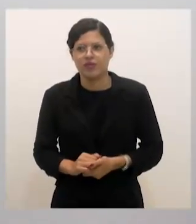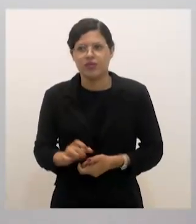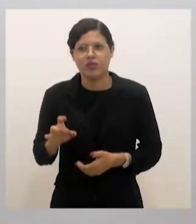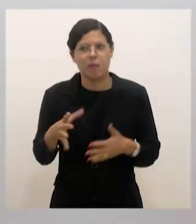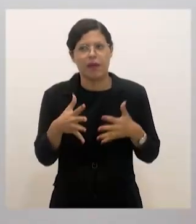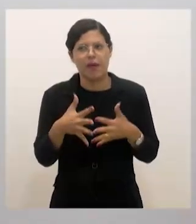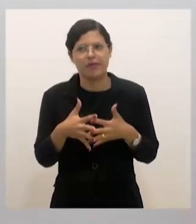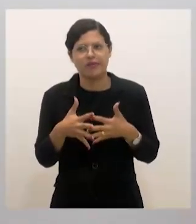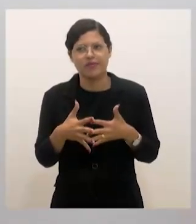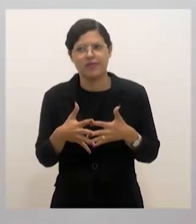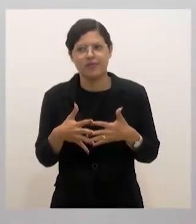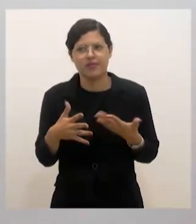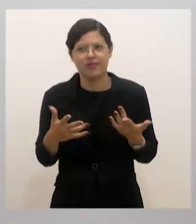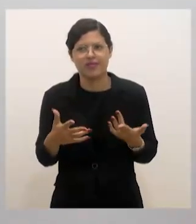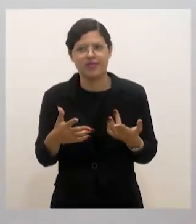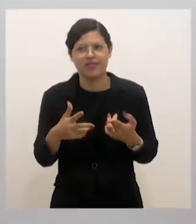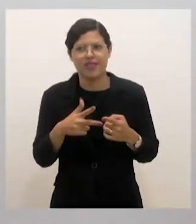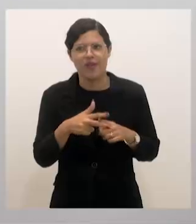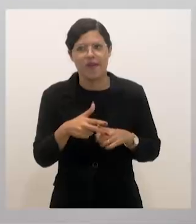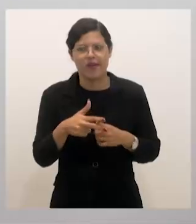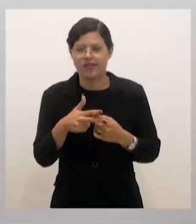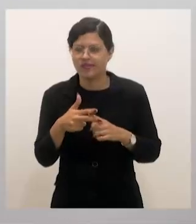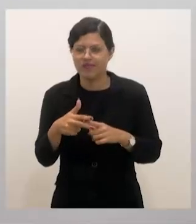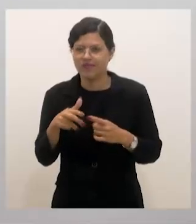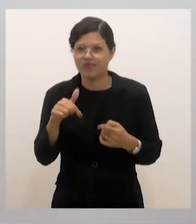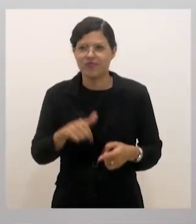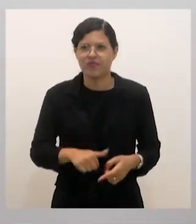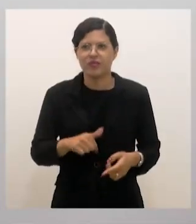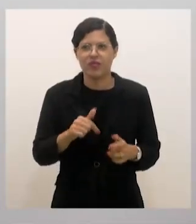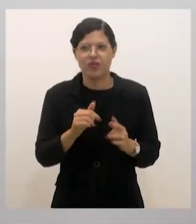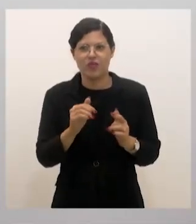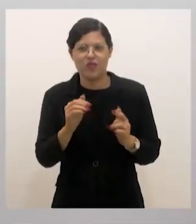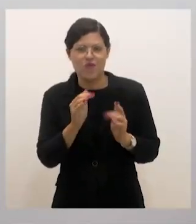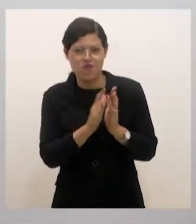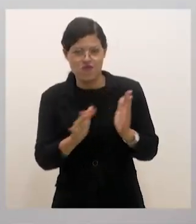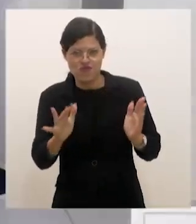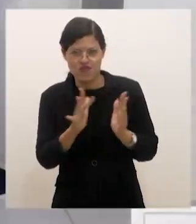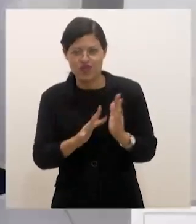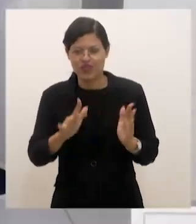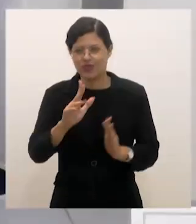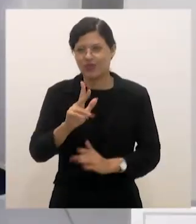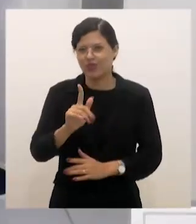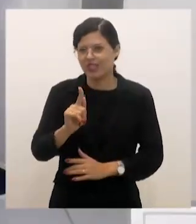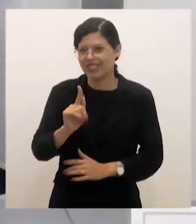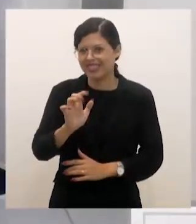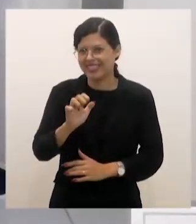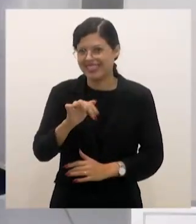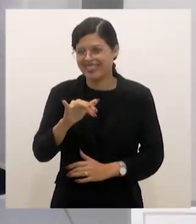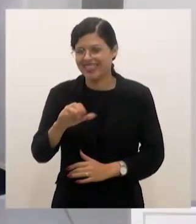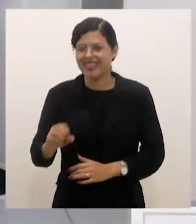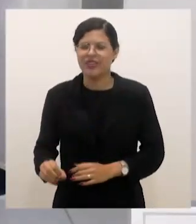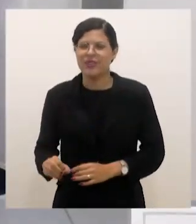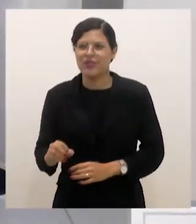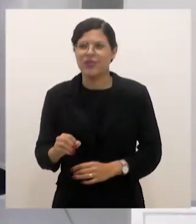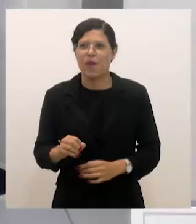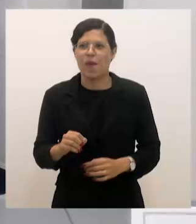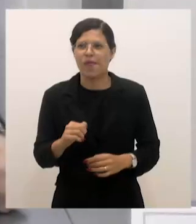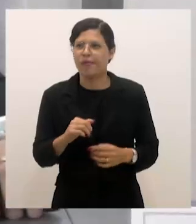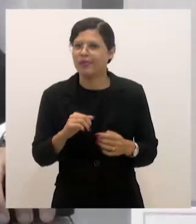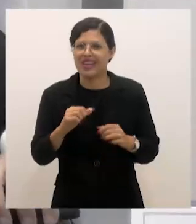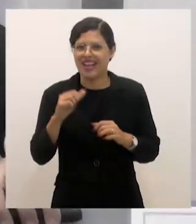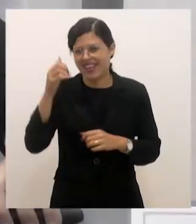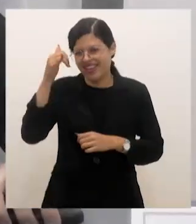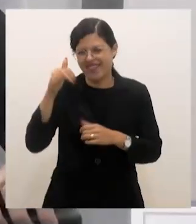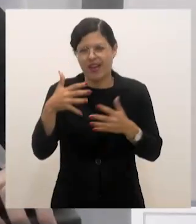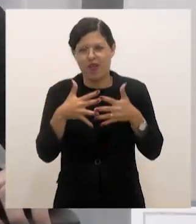fluxo gênico para fluxo de gênero, que é outra coisa. A discussão mais profunda. O relator teria a habilidade